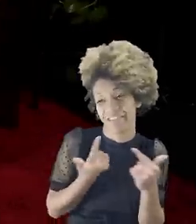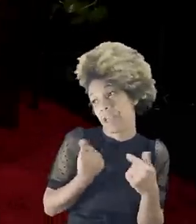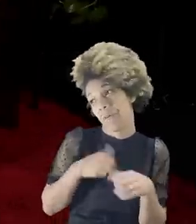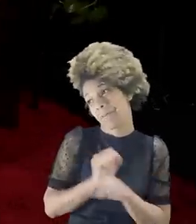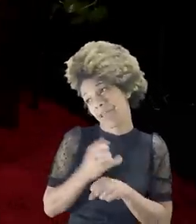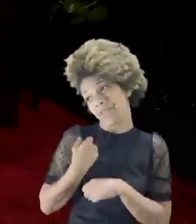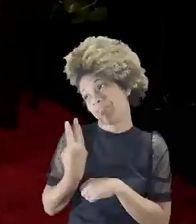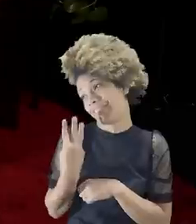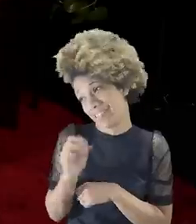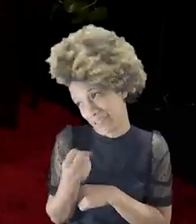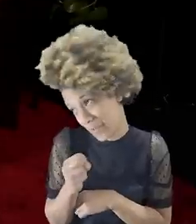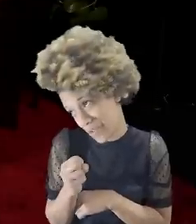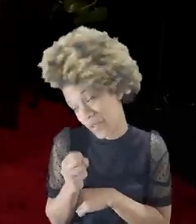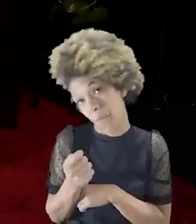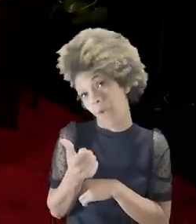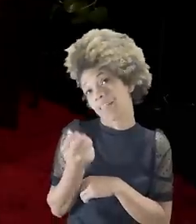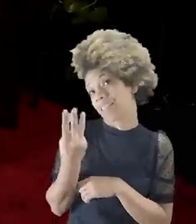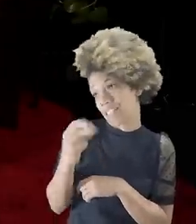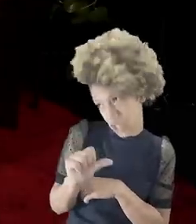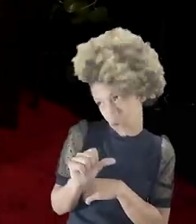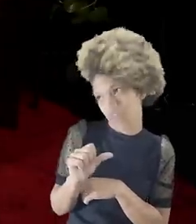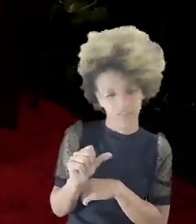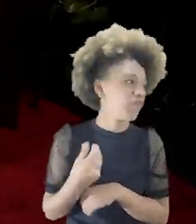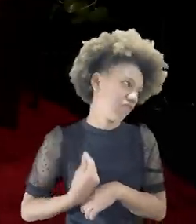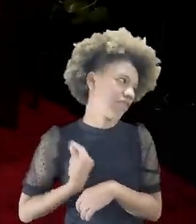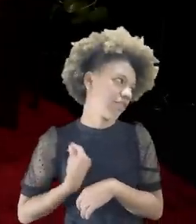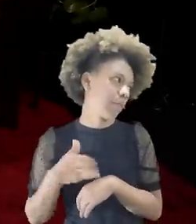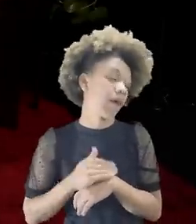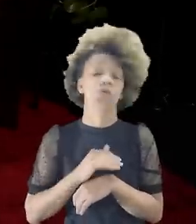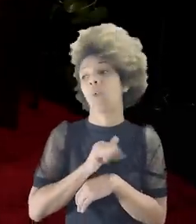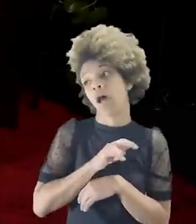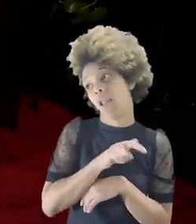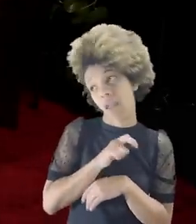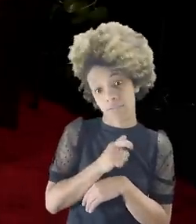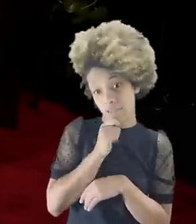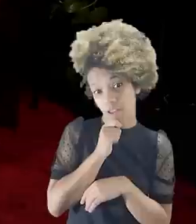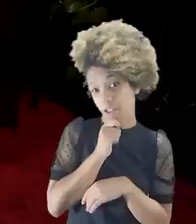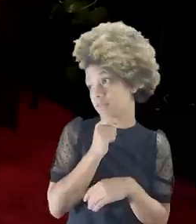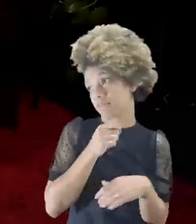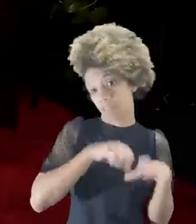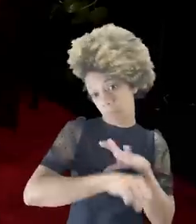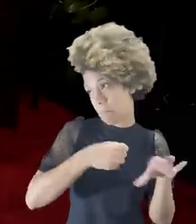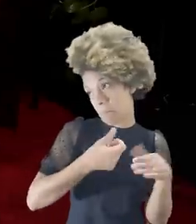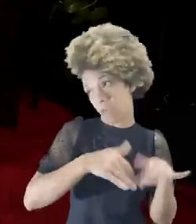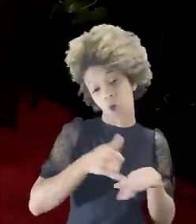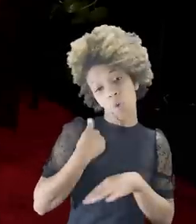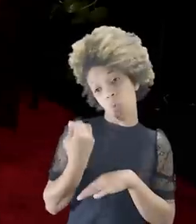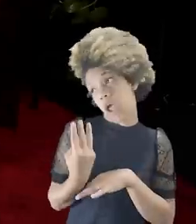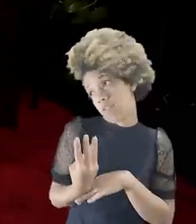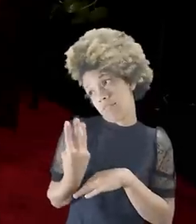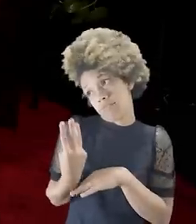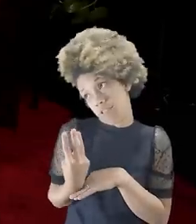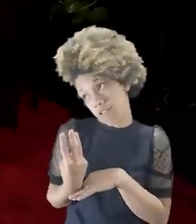parei com 38 para 39 eu parei com 38 para 39 mas Alex que é da minha geração Tá jogando ainda com